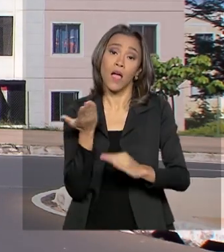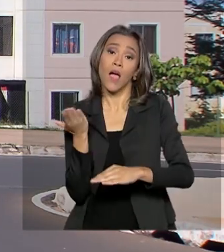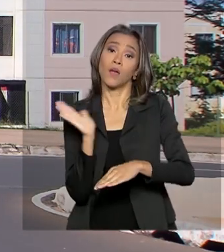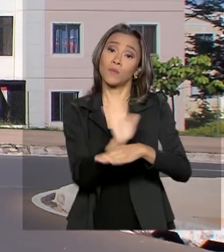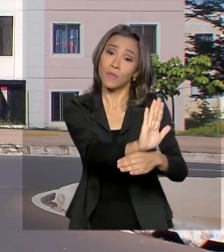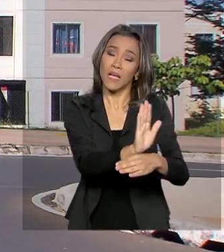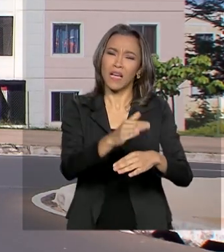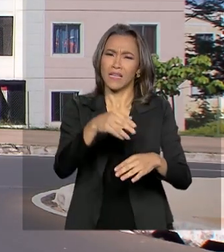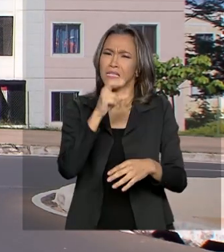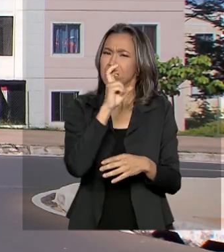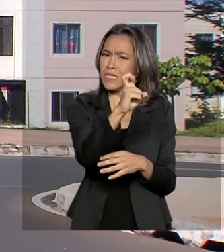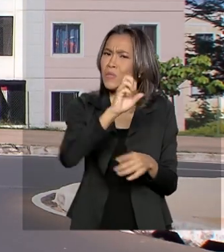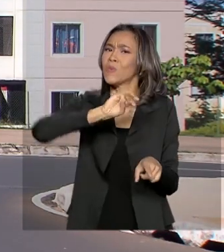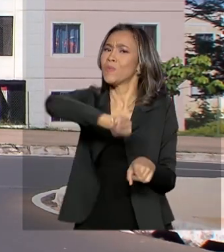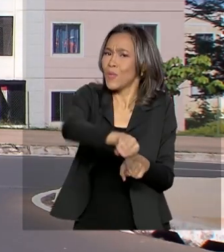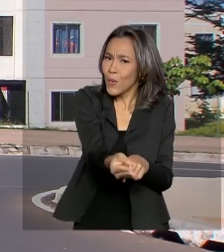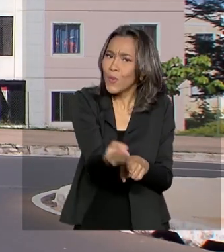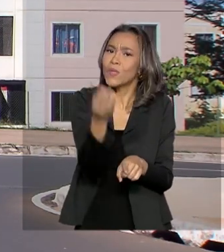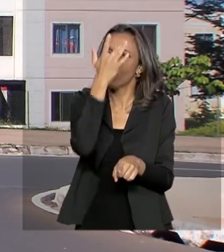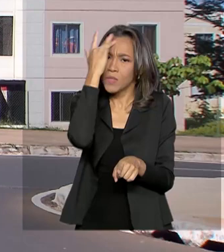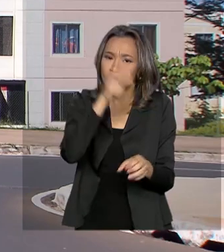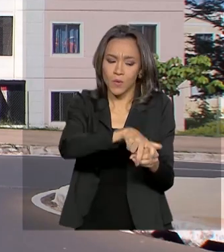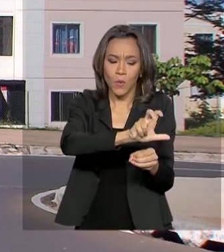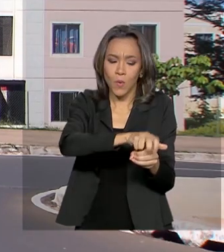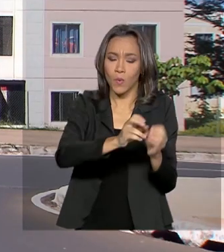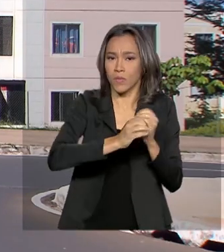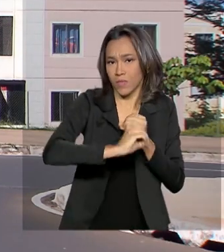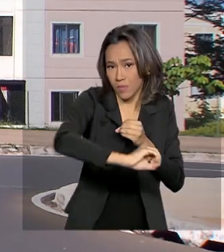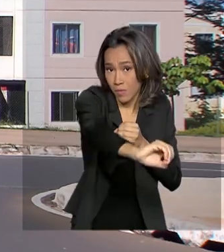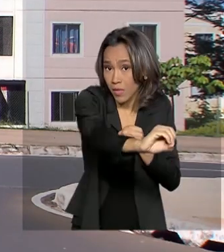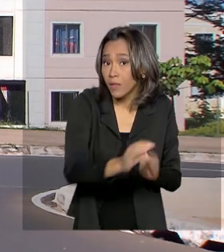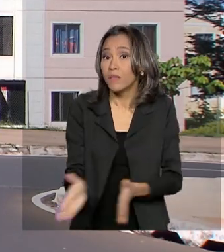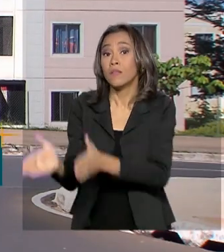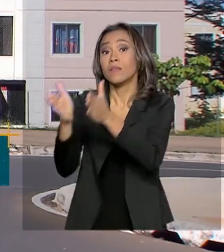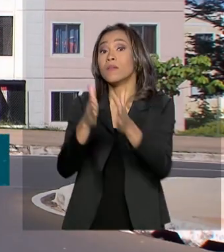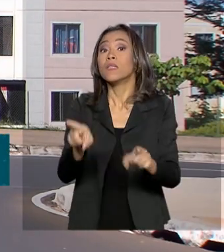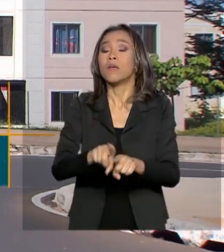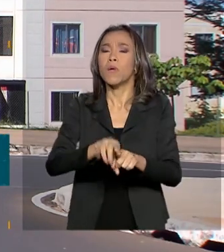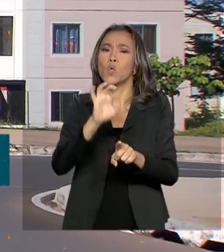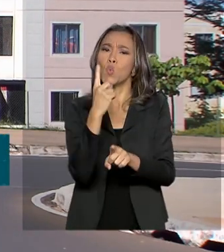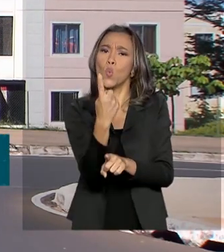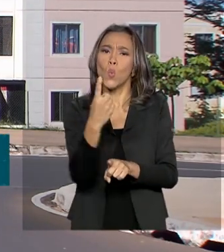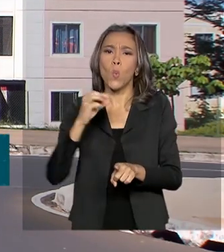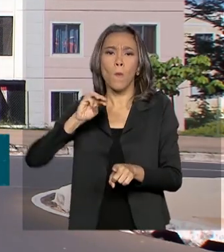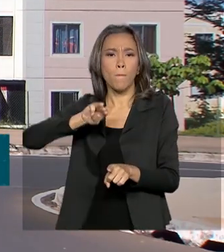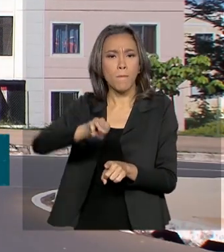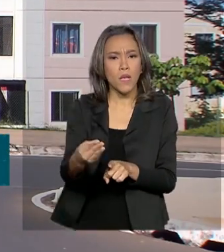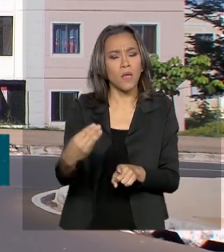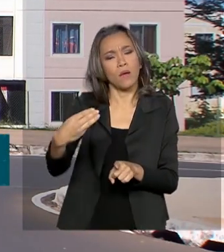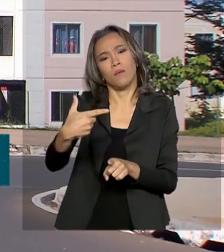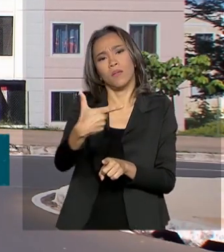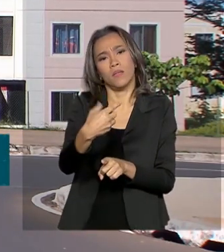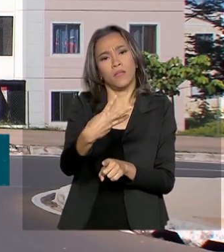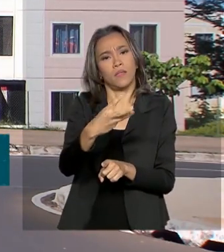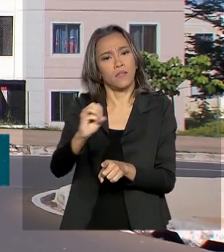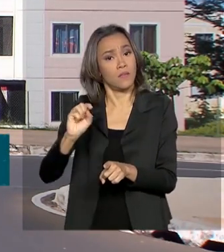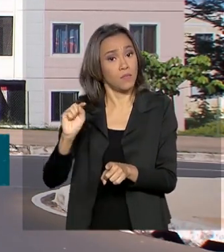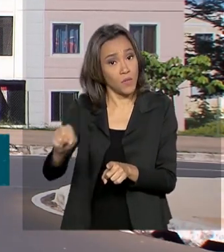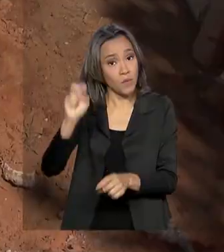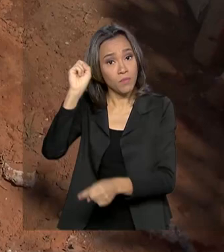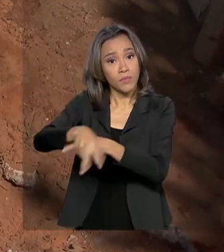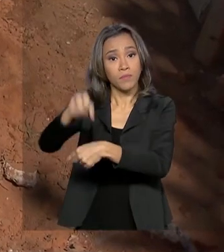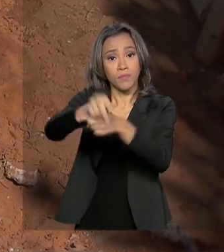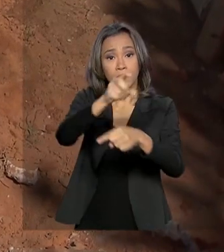de 5 milhões de pessoas com saneamento e ainda gerar 1 milhão e 300 mil empregos em todo o